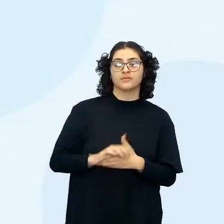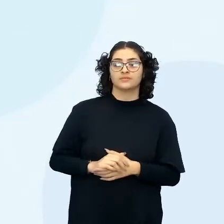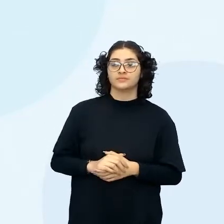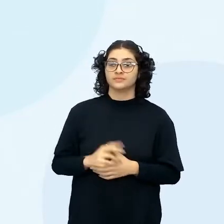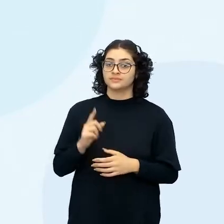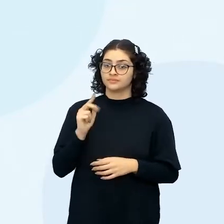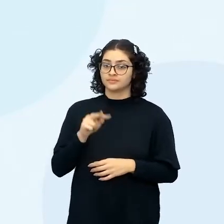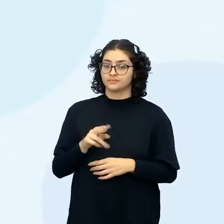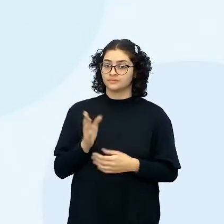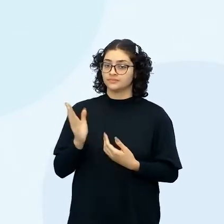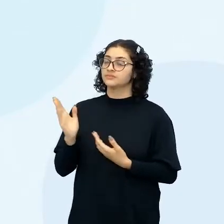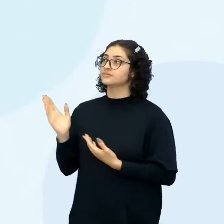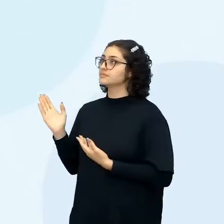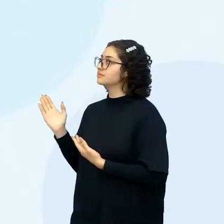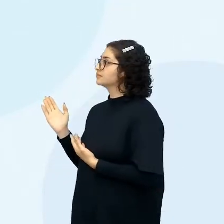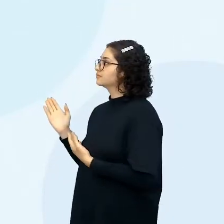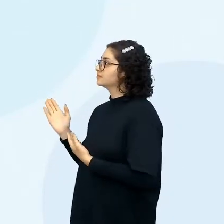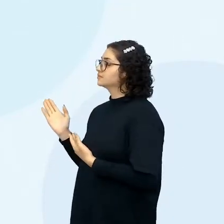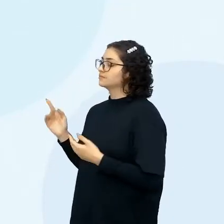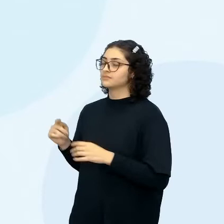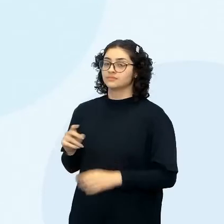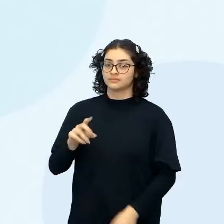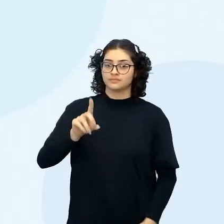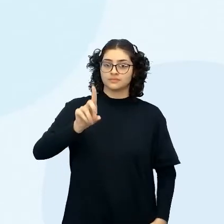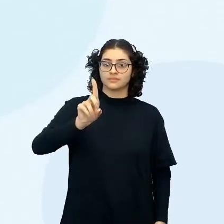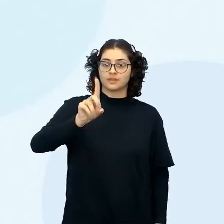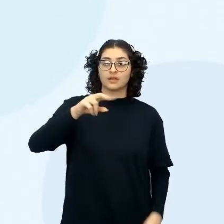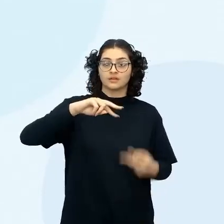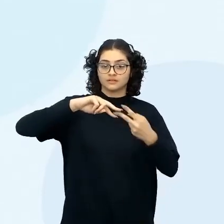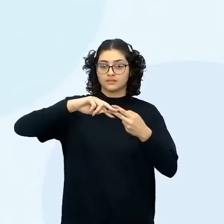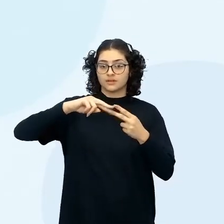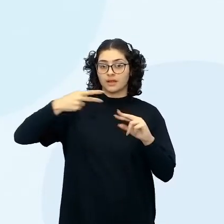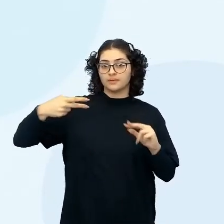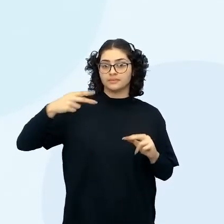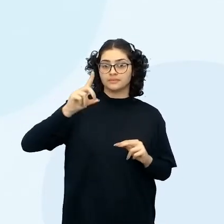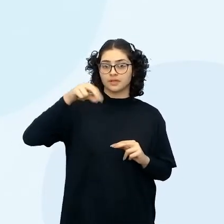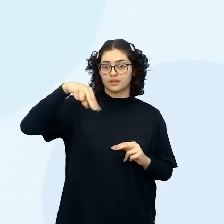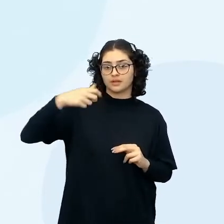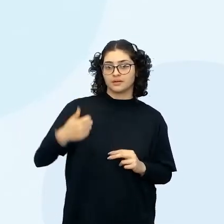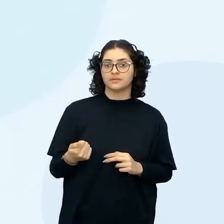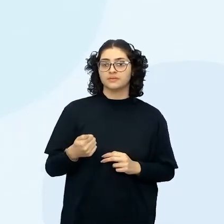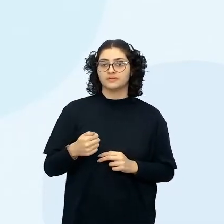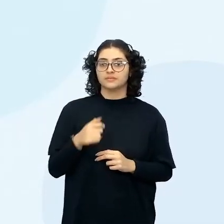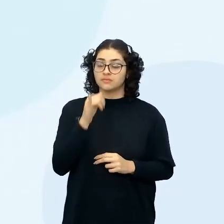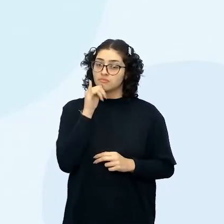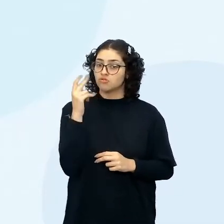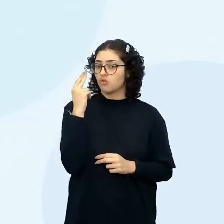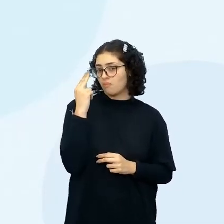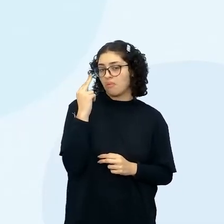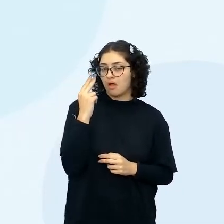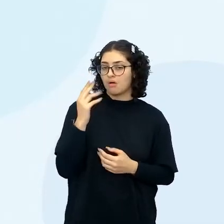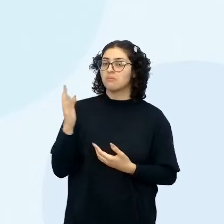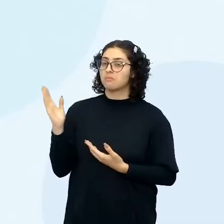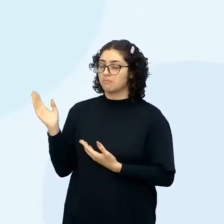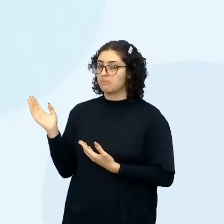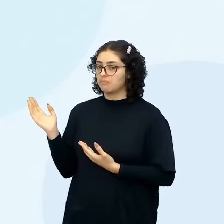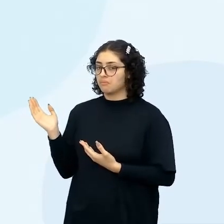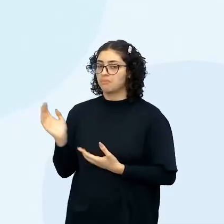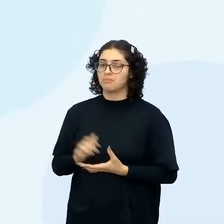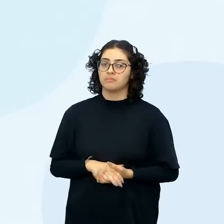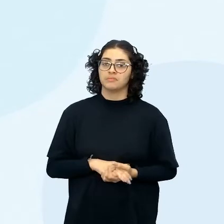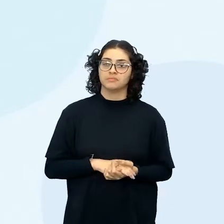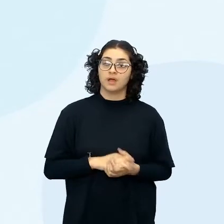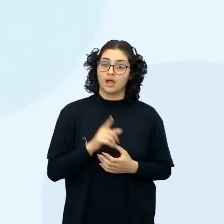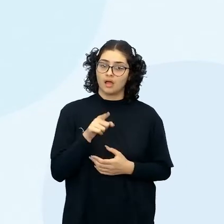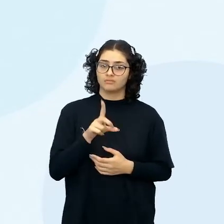estou apresentando para vocês, né, o DNA. O meu DNA dito normal, digamos assim. Esse